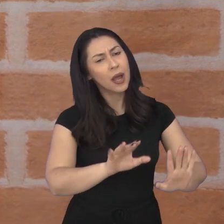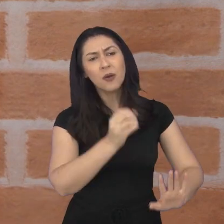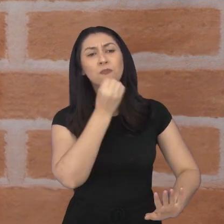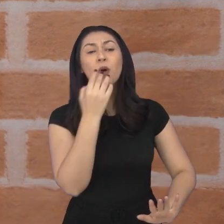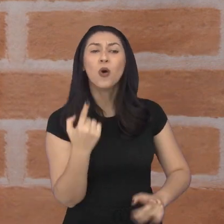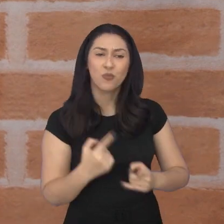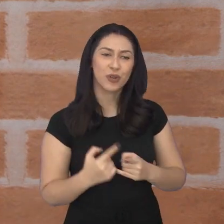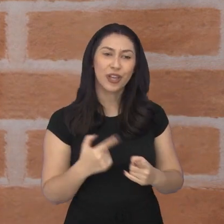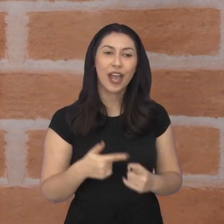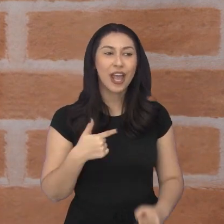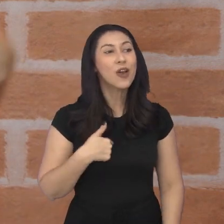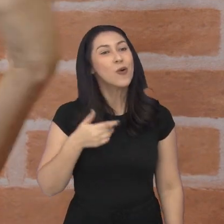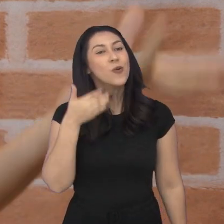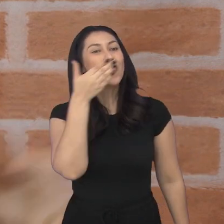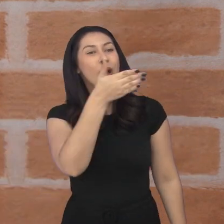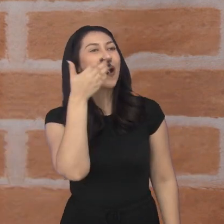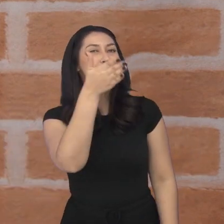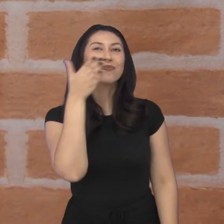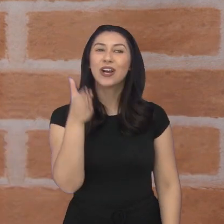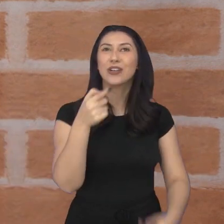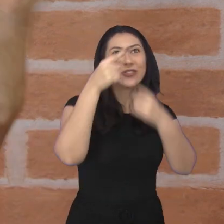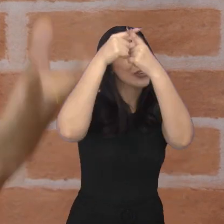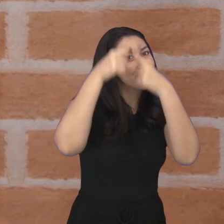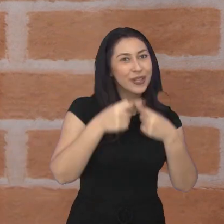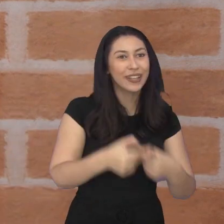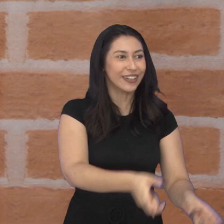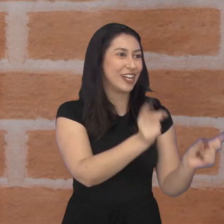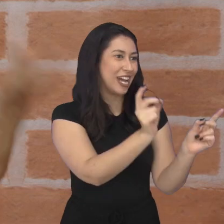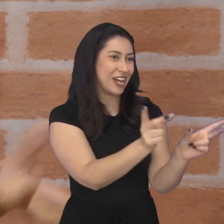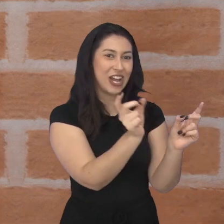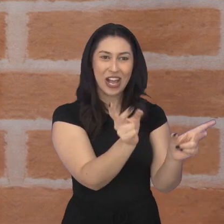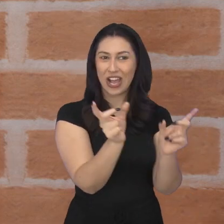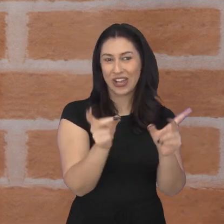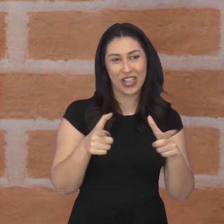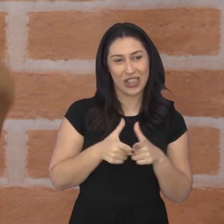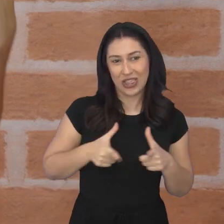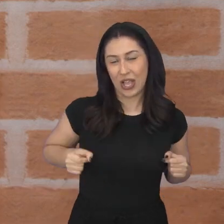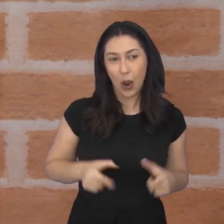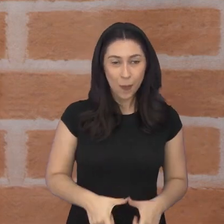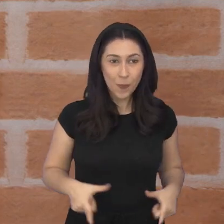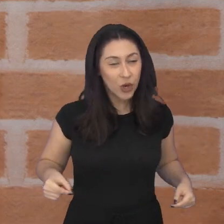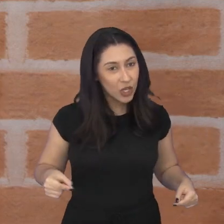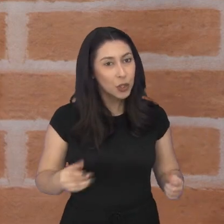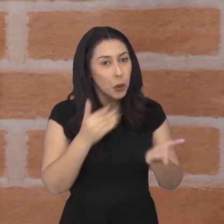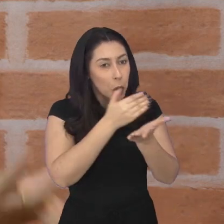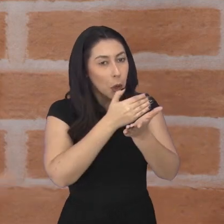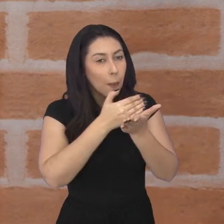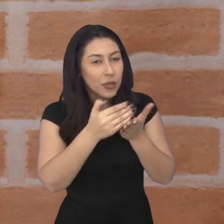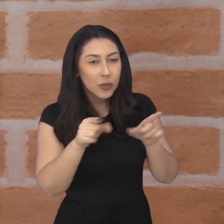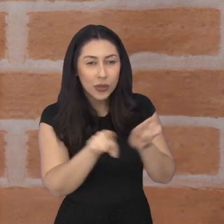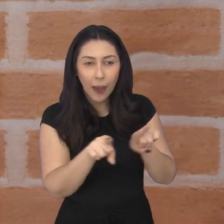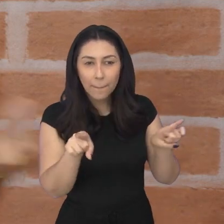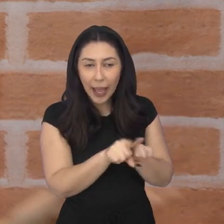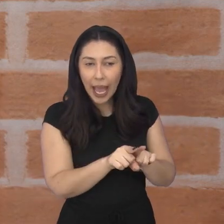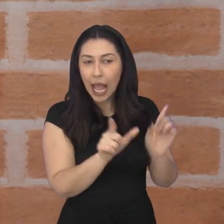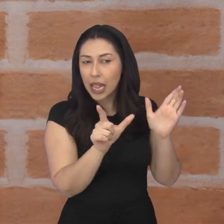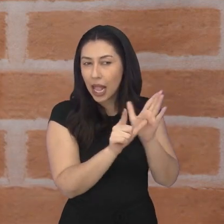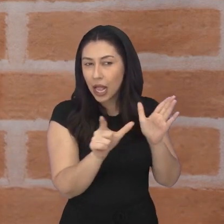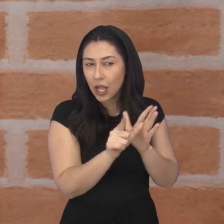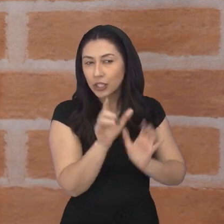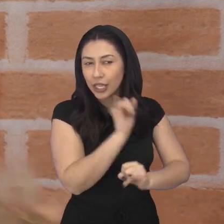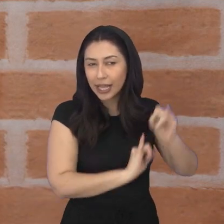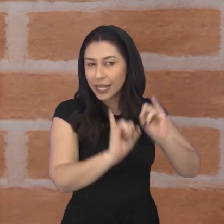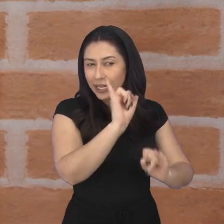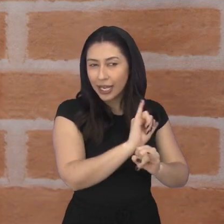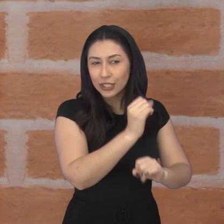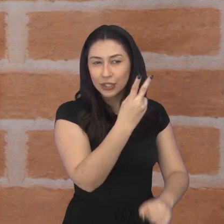eu estava, né? Então vendi muito, né, em campeonatos mundiais, aí a gente teve o nosso e-commerce desde 2005, a gente fez, todo mundo queria os